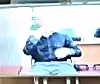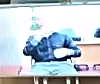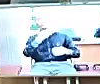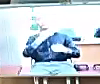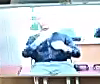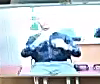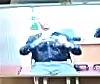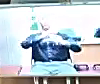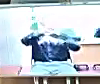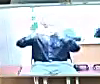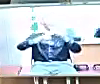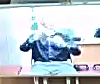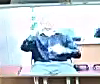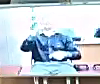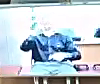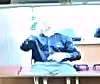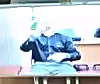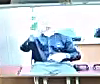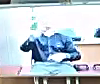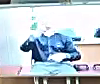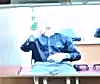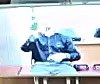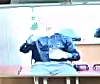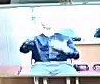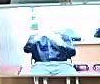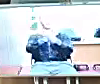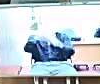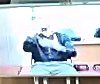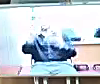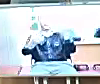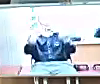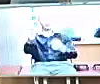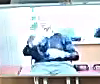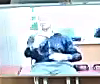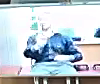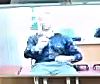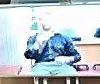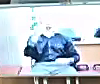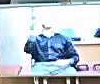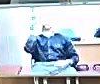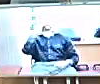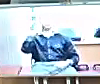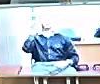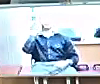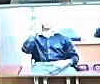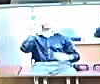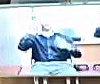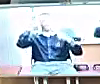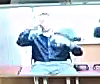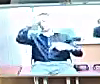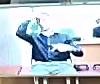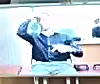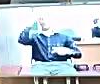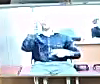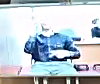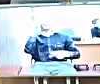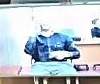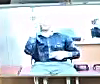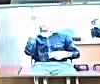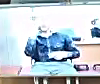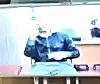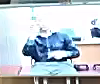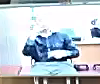que não foi bem aceita por várias tentativas nem o governo michel temer tentou fez uma proposta de revisão